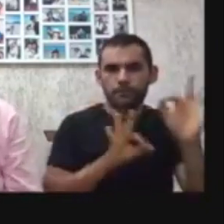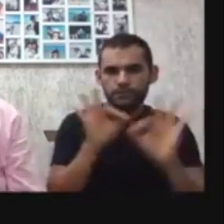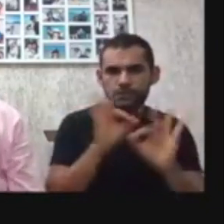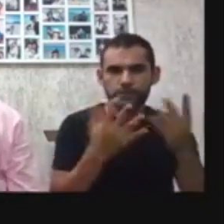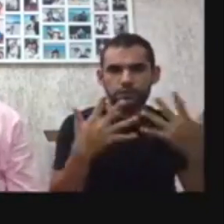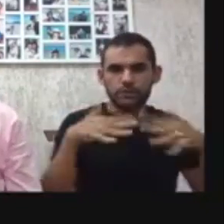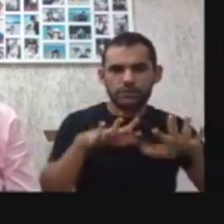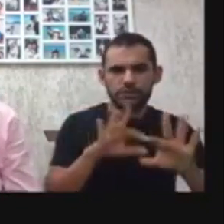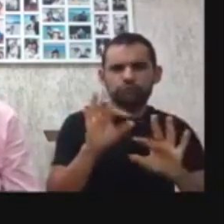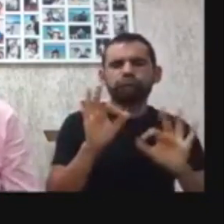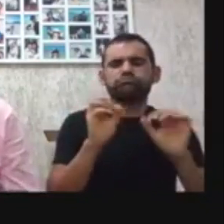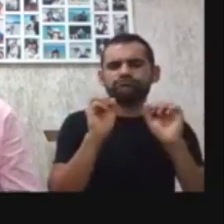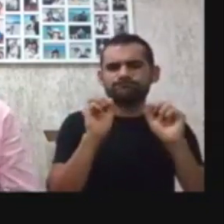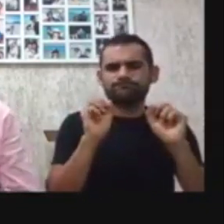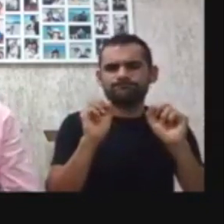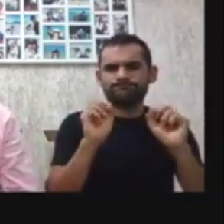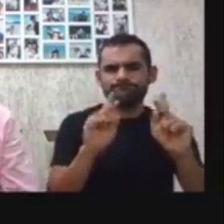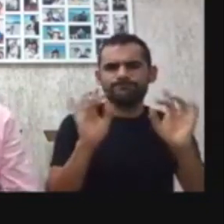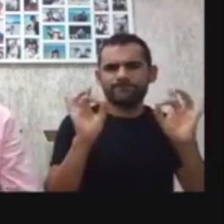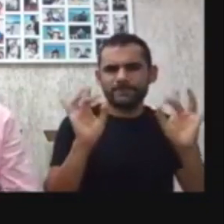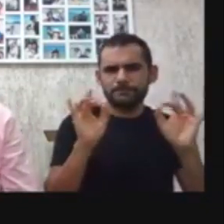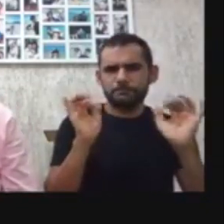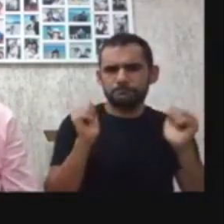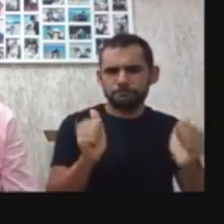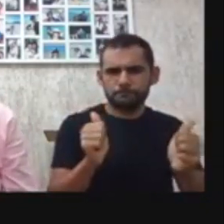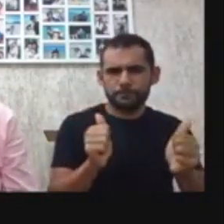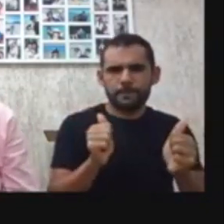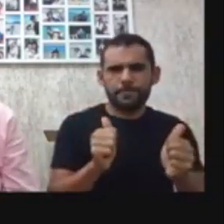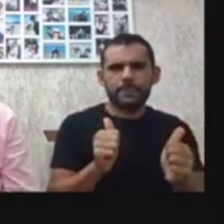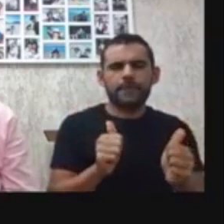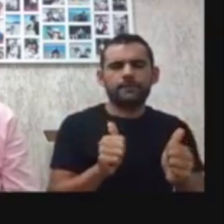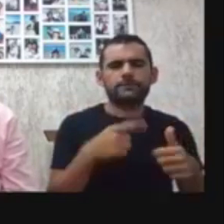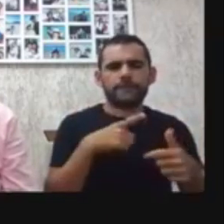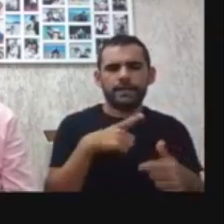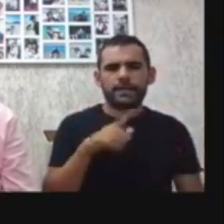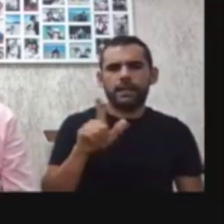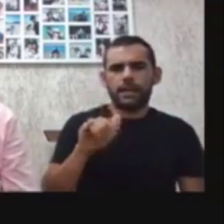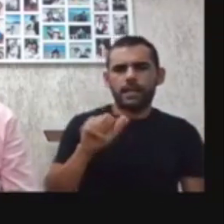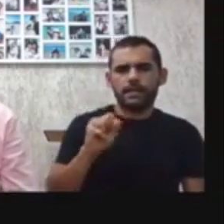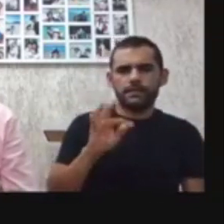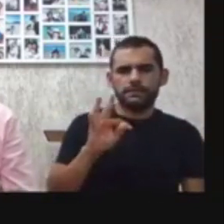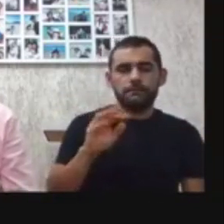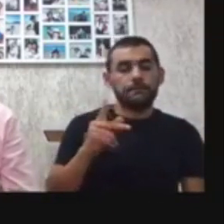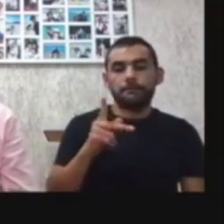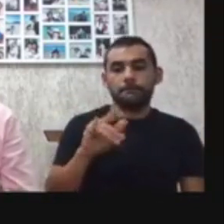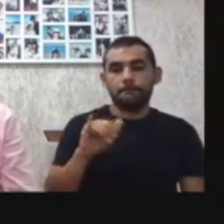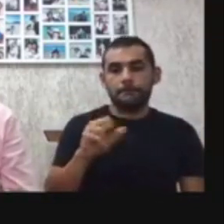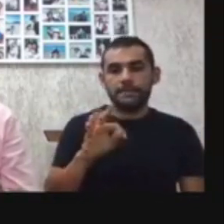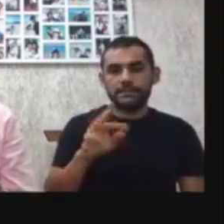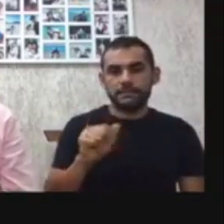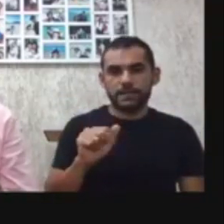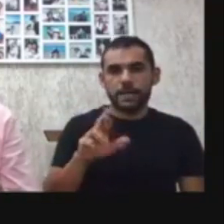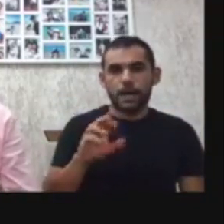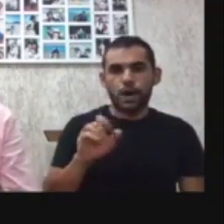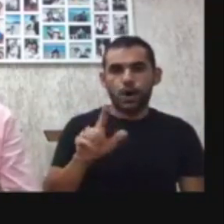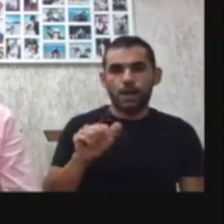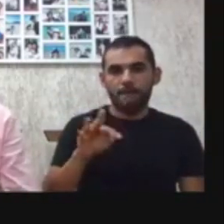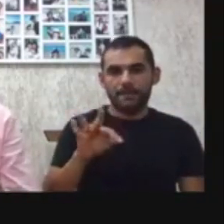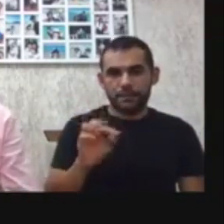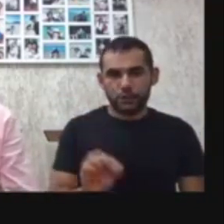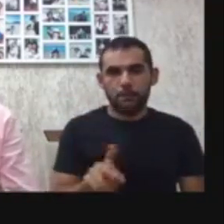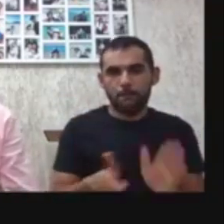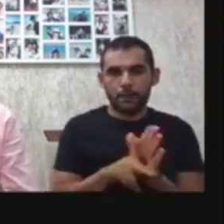elaborada. Inclusive, vocês estão até colocando de pistas de rolamento para cadeirantes, em várias partes da cidade,